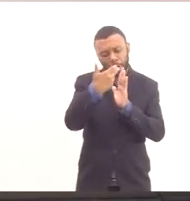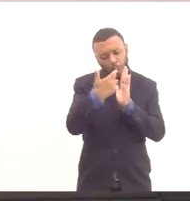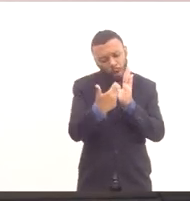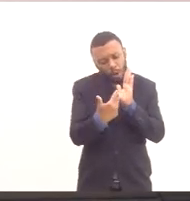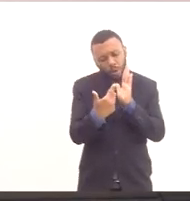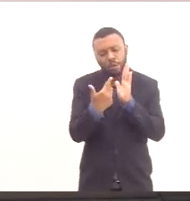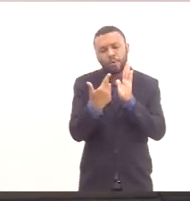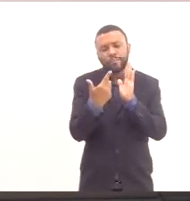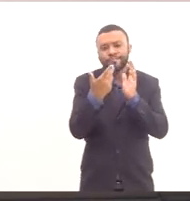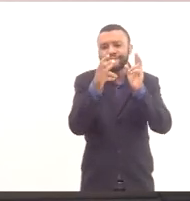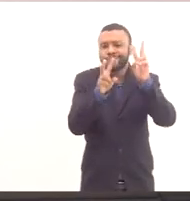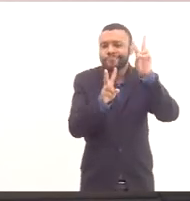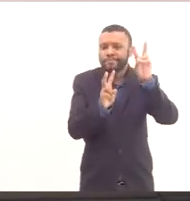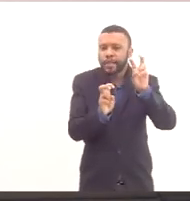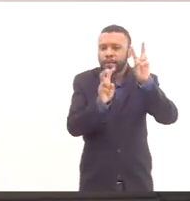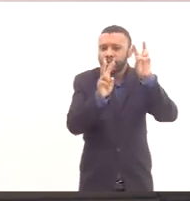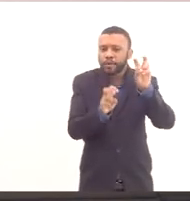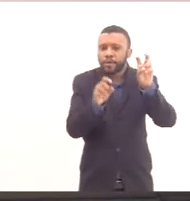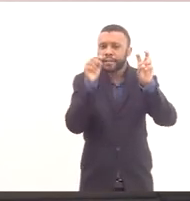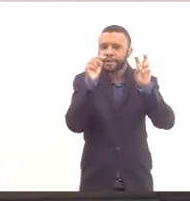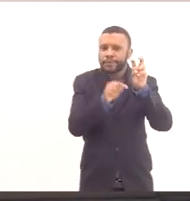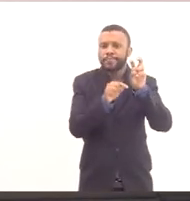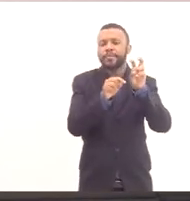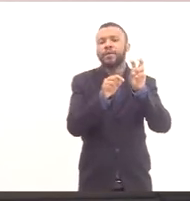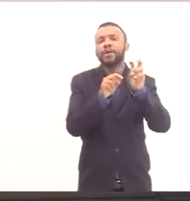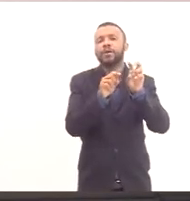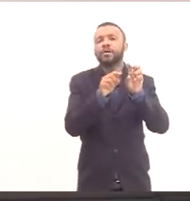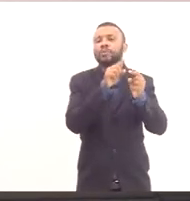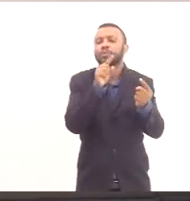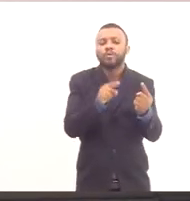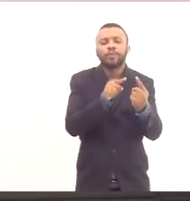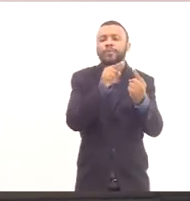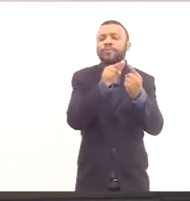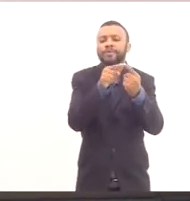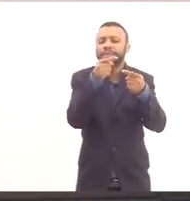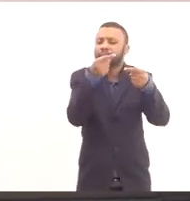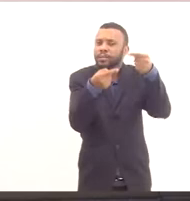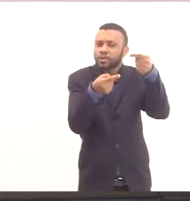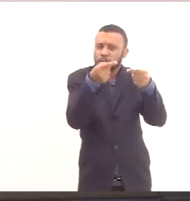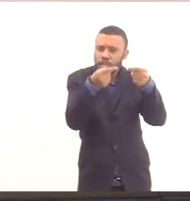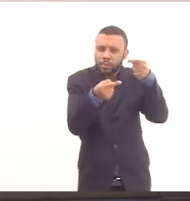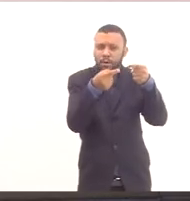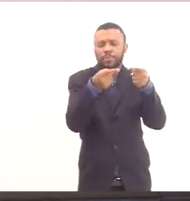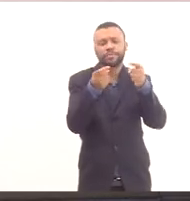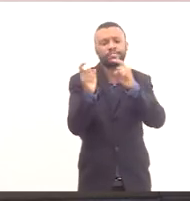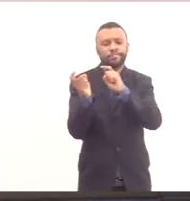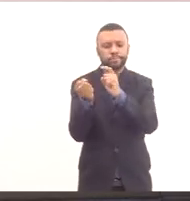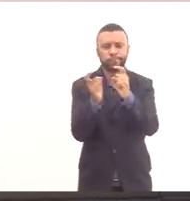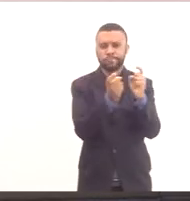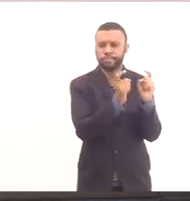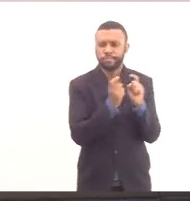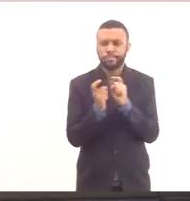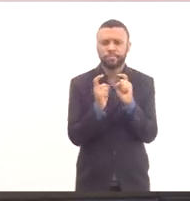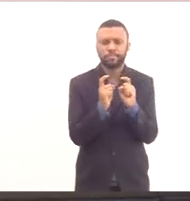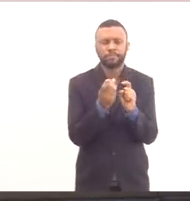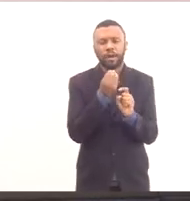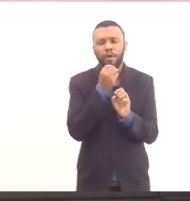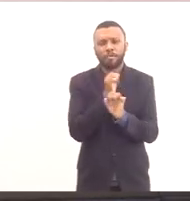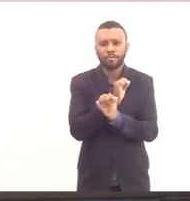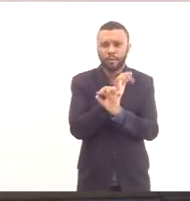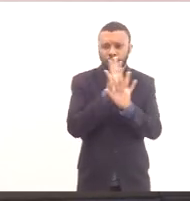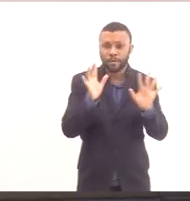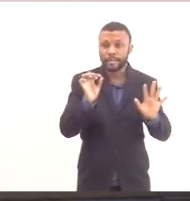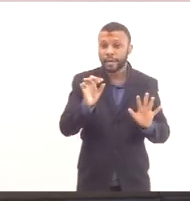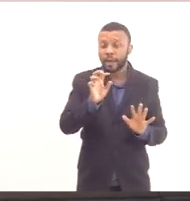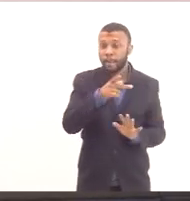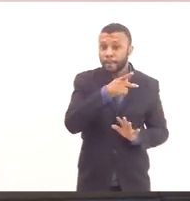nas nas deliberações e fala com ela nesse aqui o senhor presidente